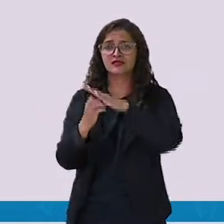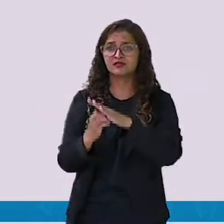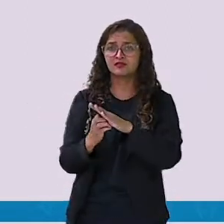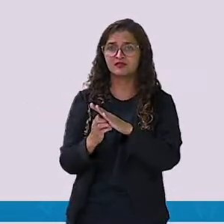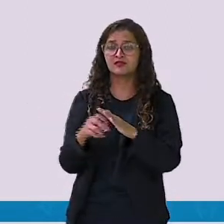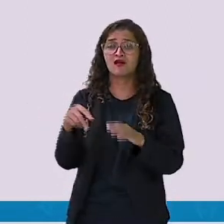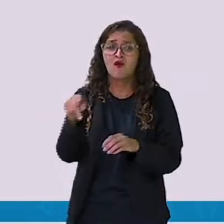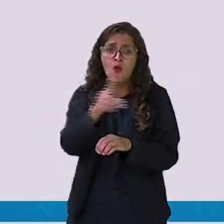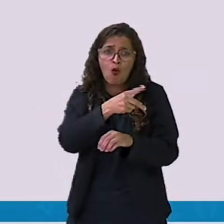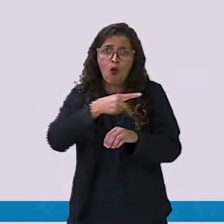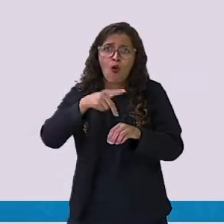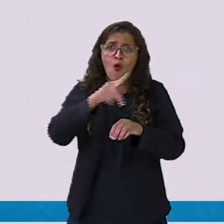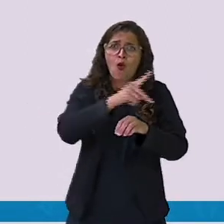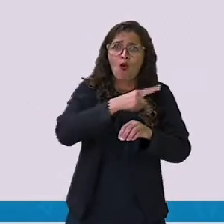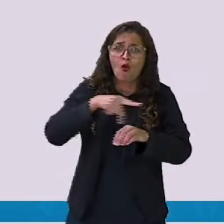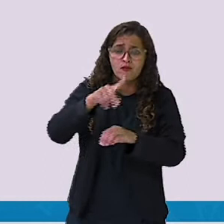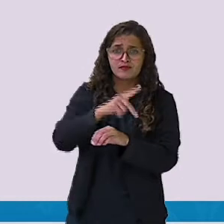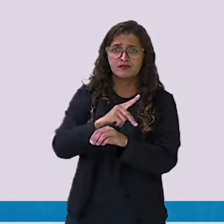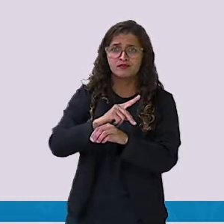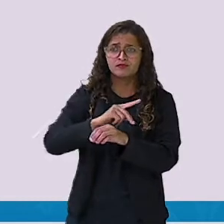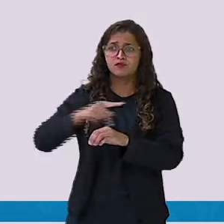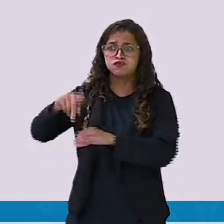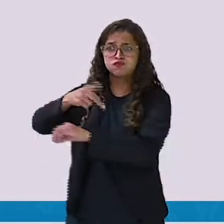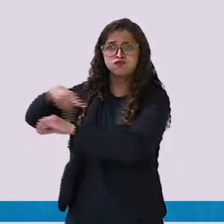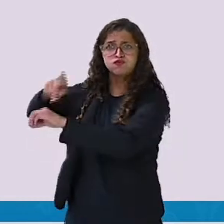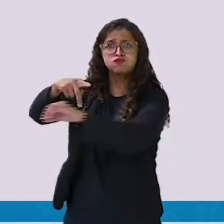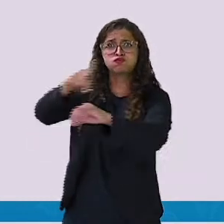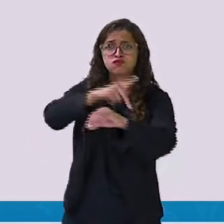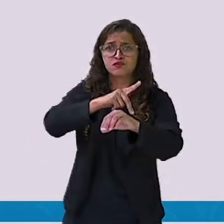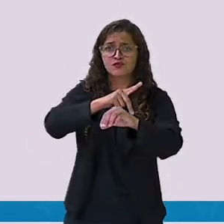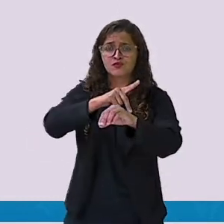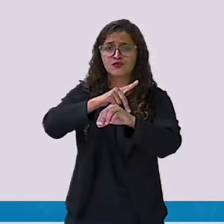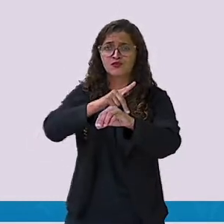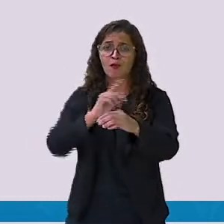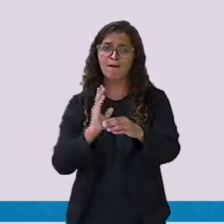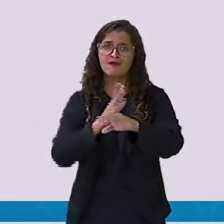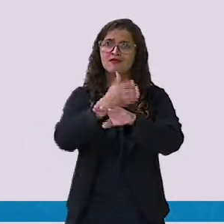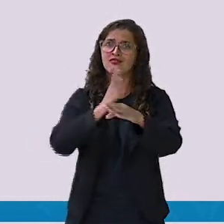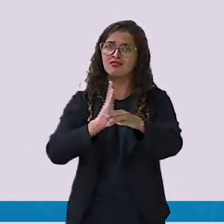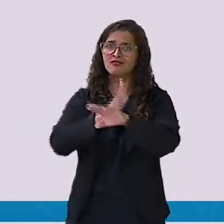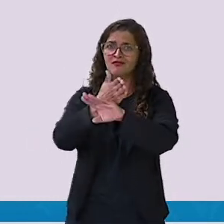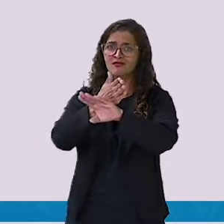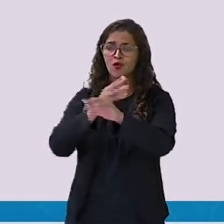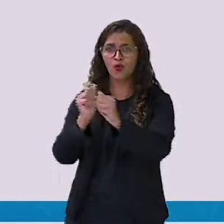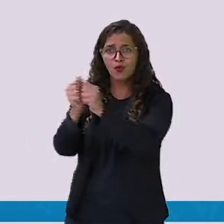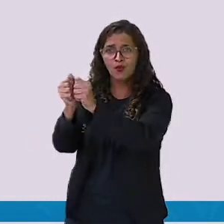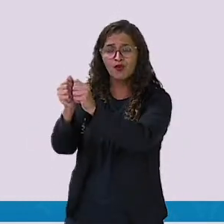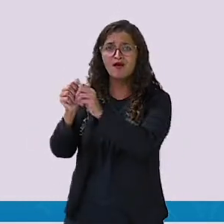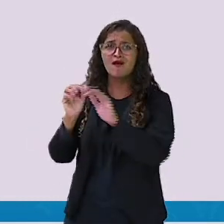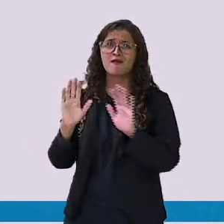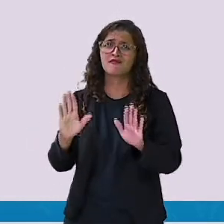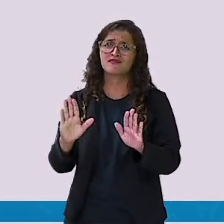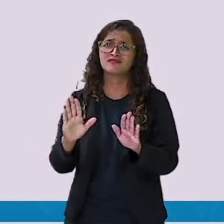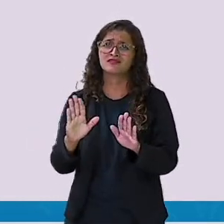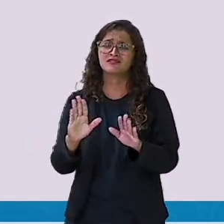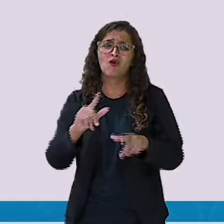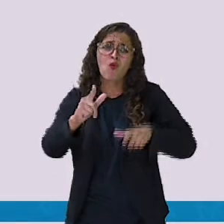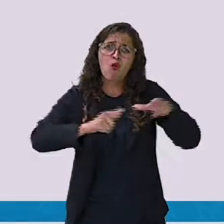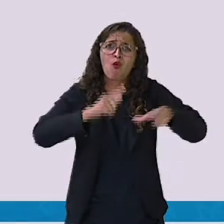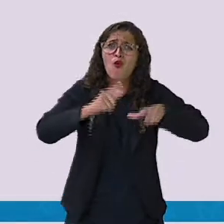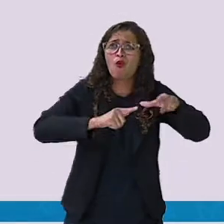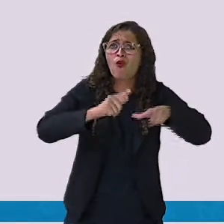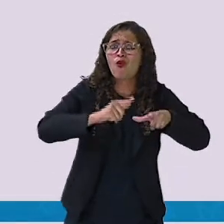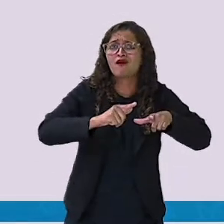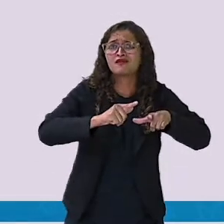parte dos trabalhadores por máquinas. Esse fato tem obrigado muitos trabalhadores a